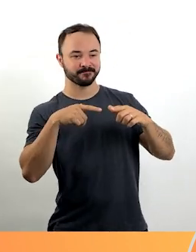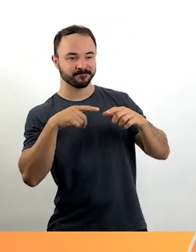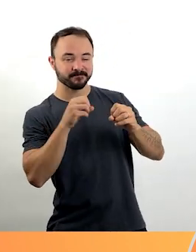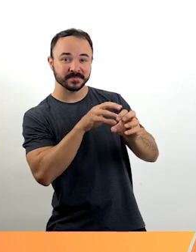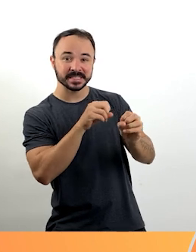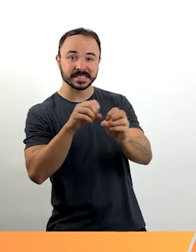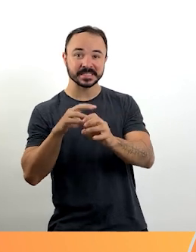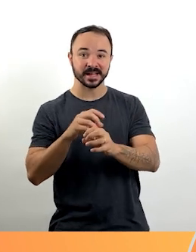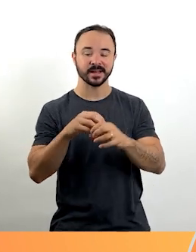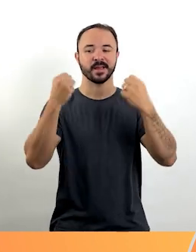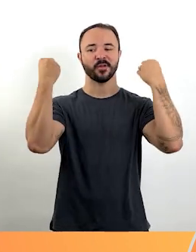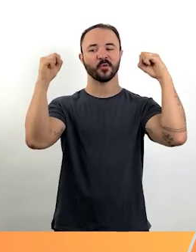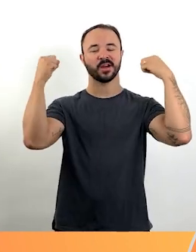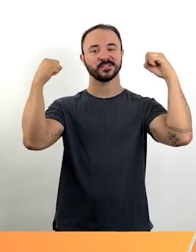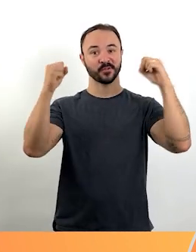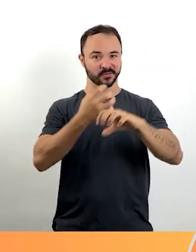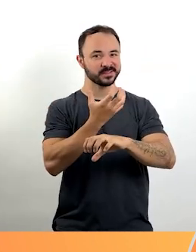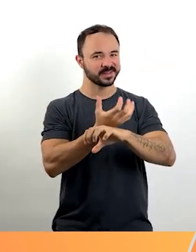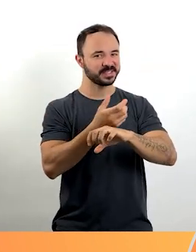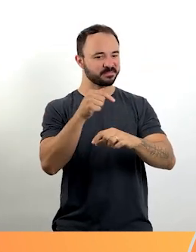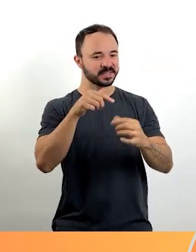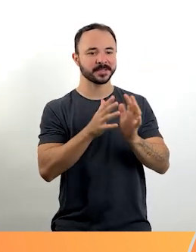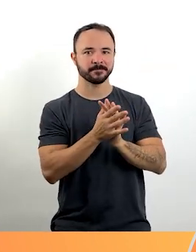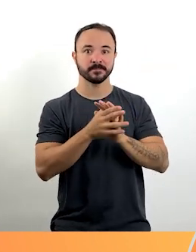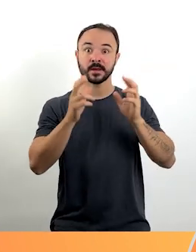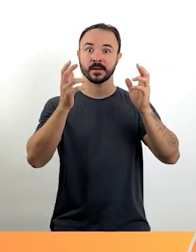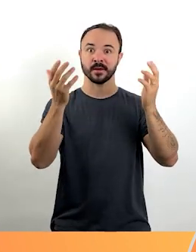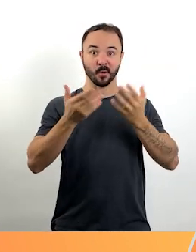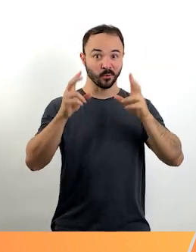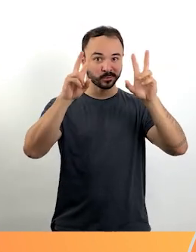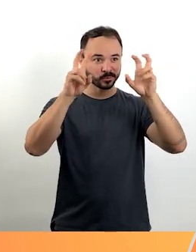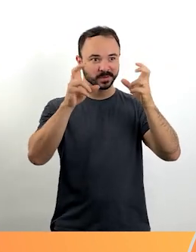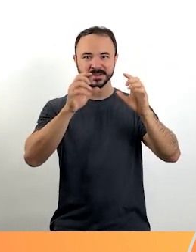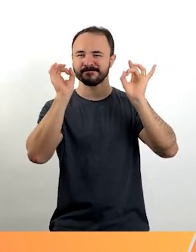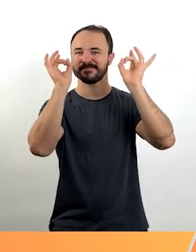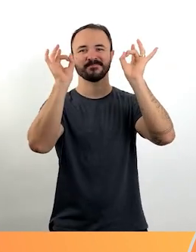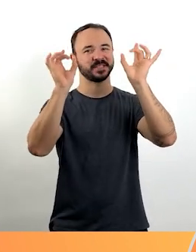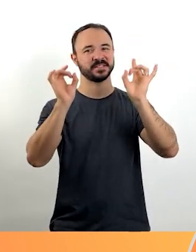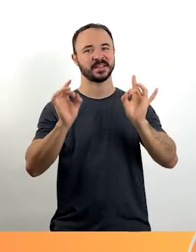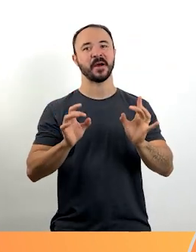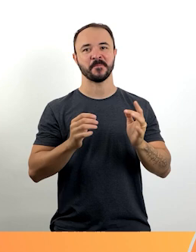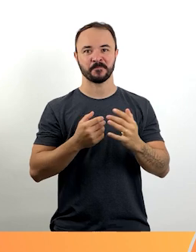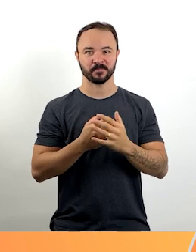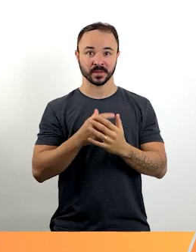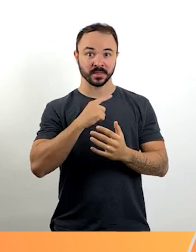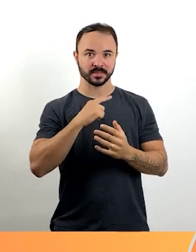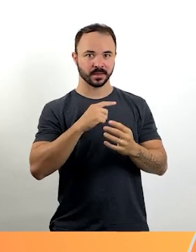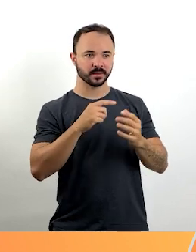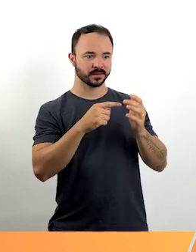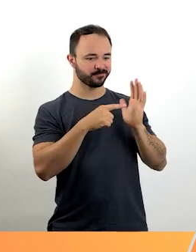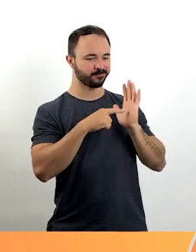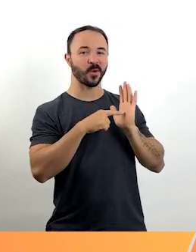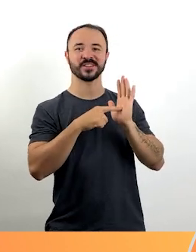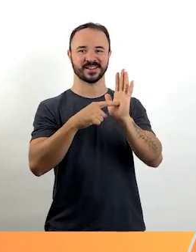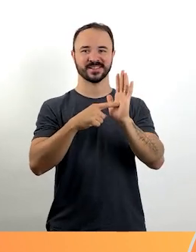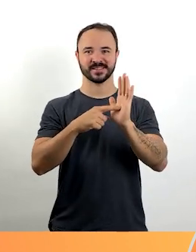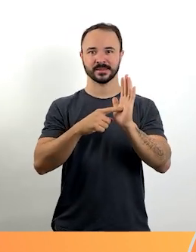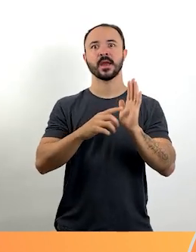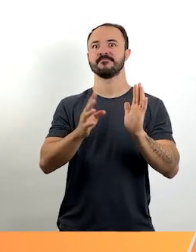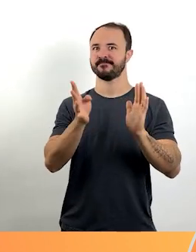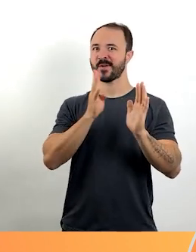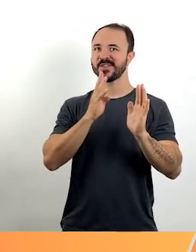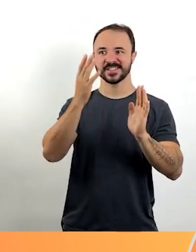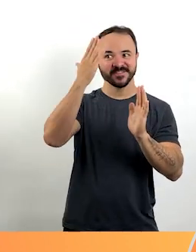com vocês. Hoje o nosso tema ele é mais que especial. Nós vamos trazer uma modalidade que é bem conhecida lá na Europa,